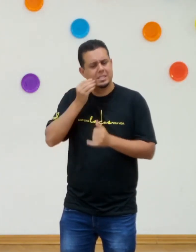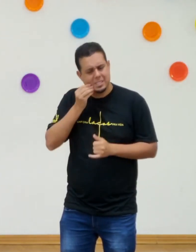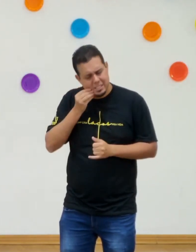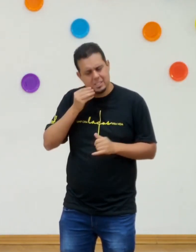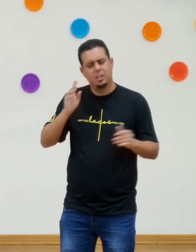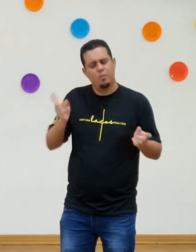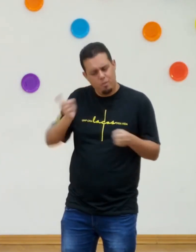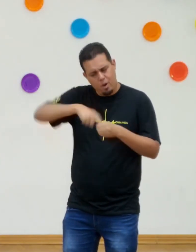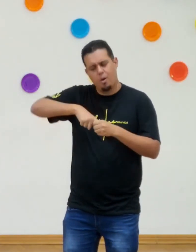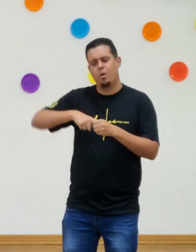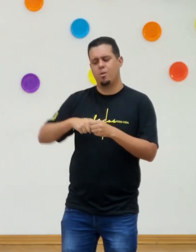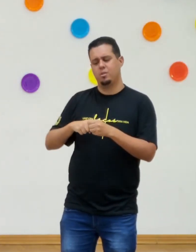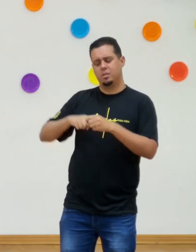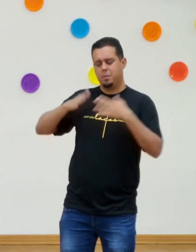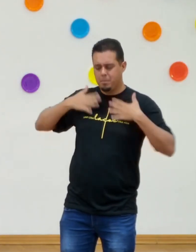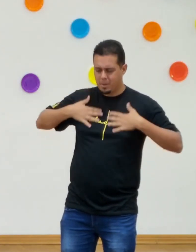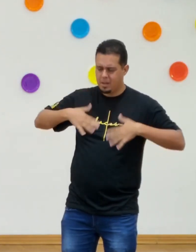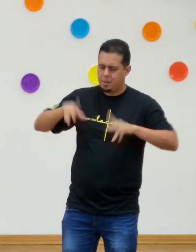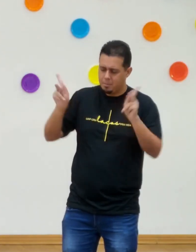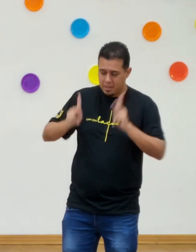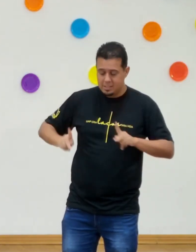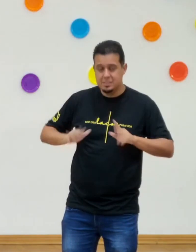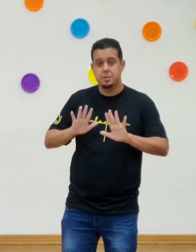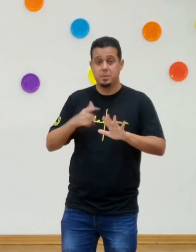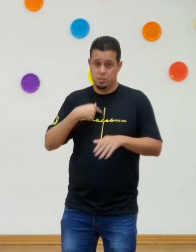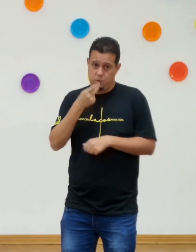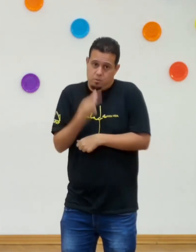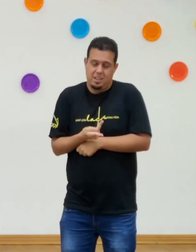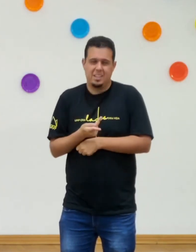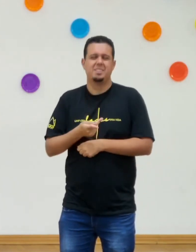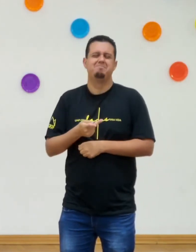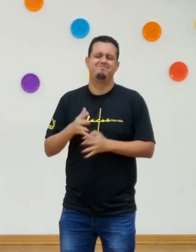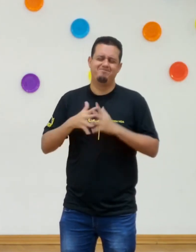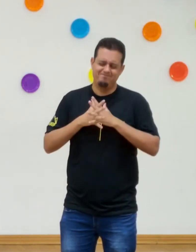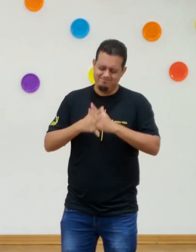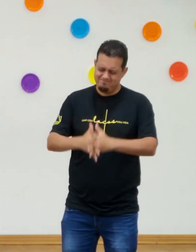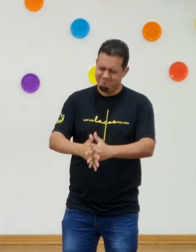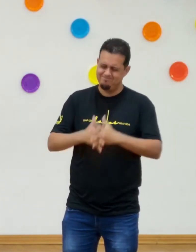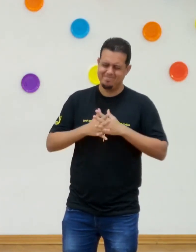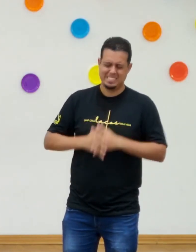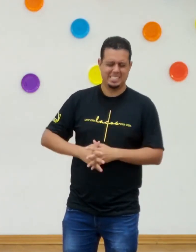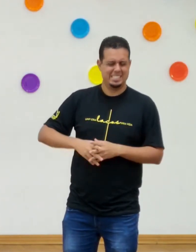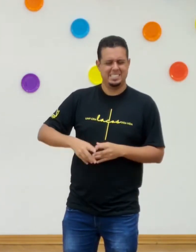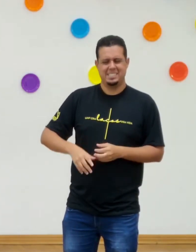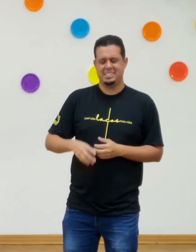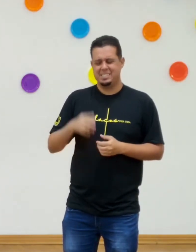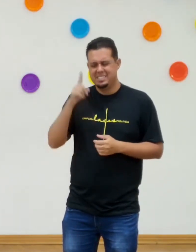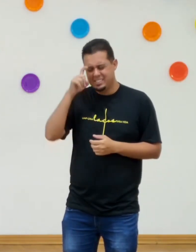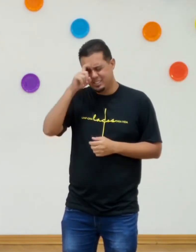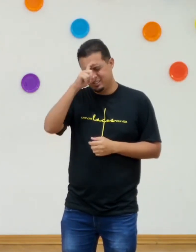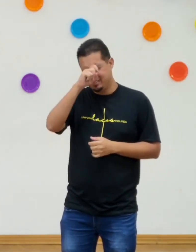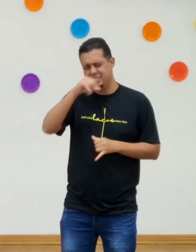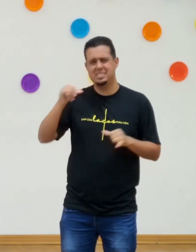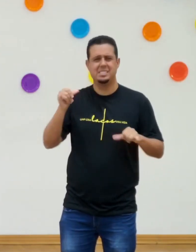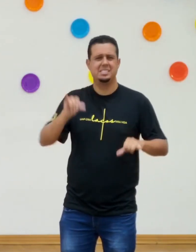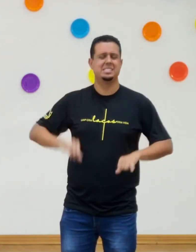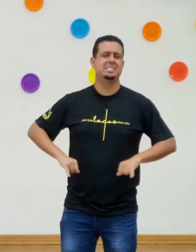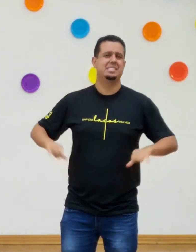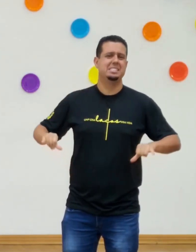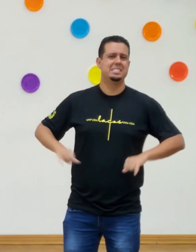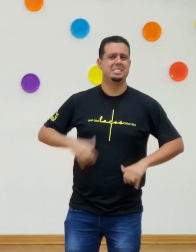final. Mas como eu disse, fere, a traição fere, causa mágoas, mas a tentativa primeira é